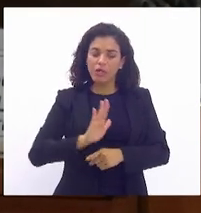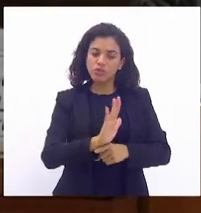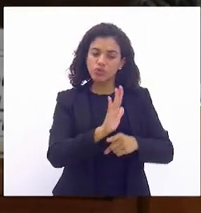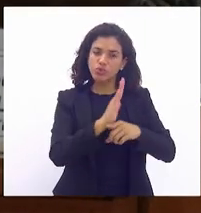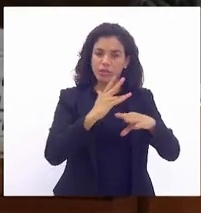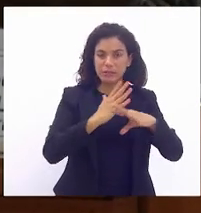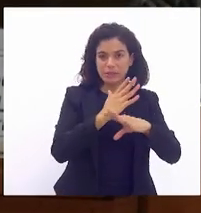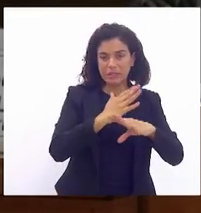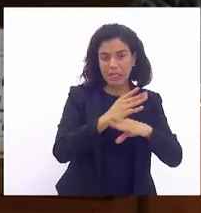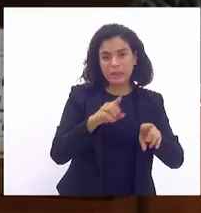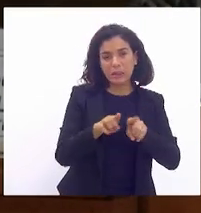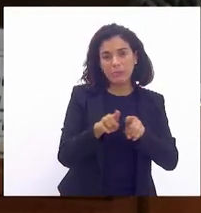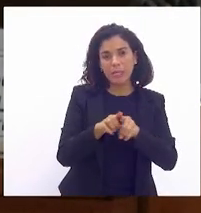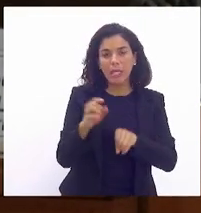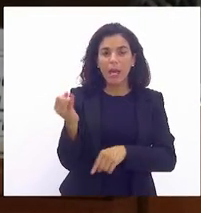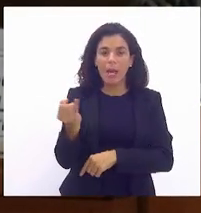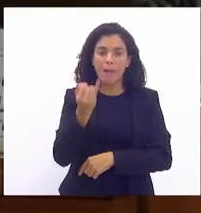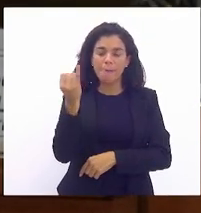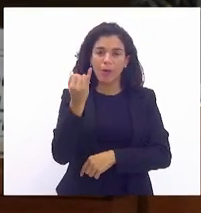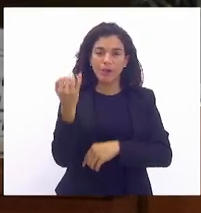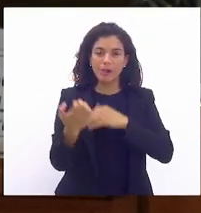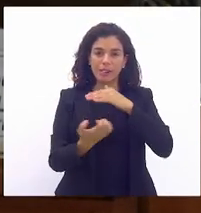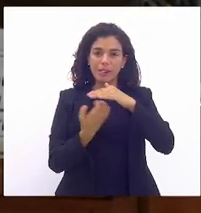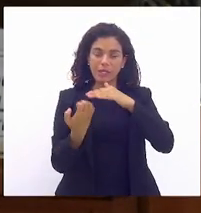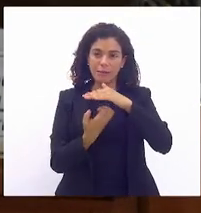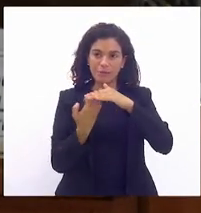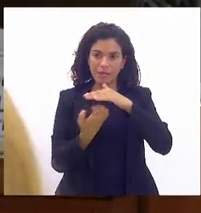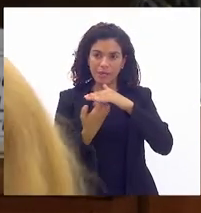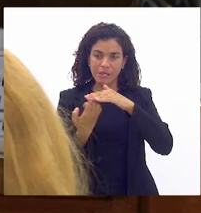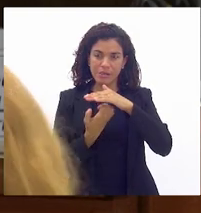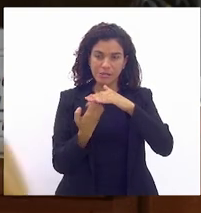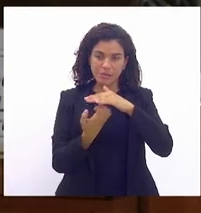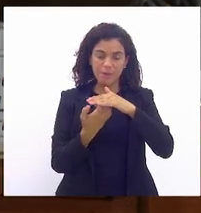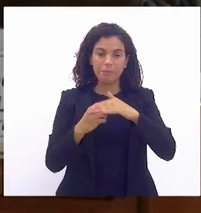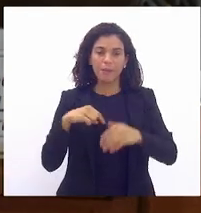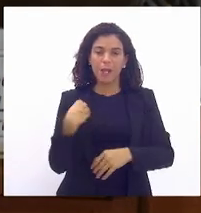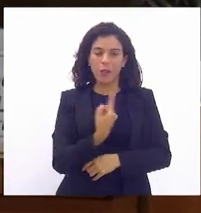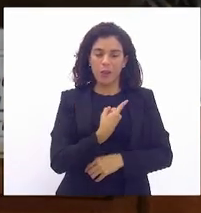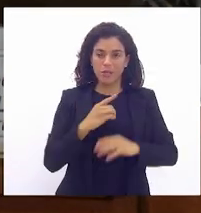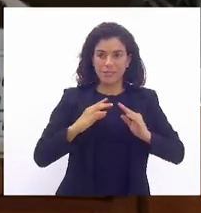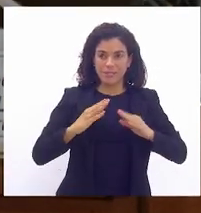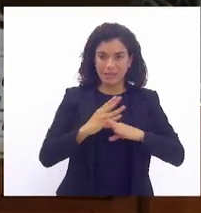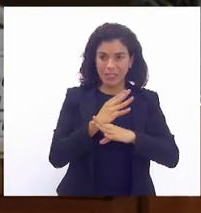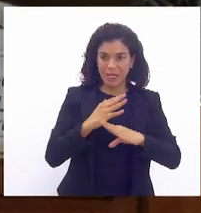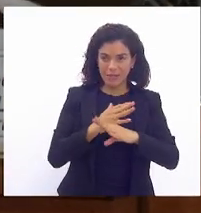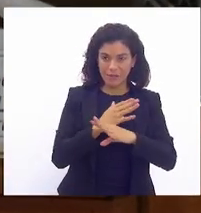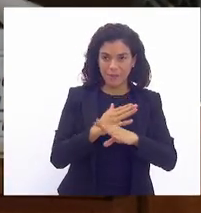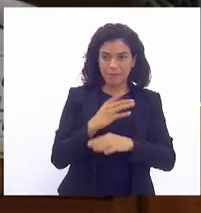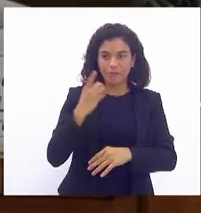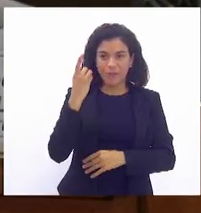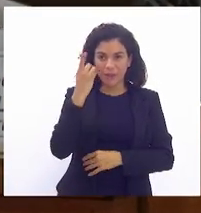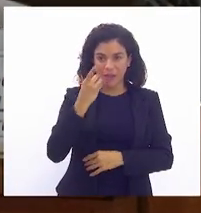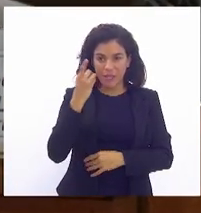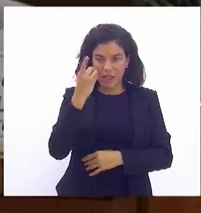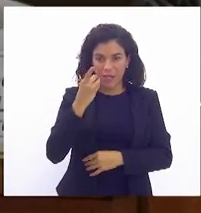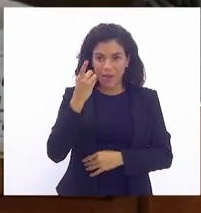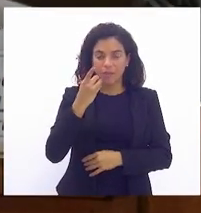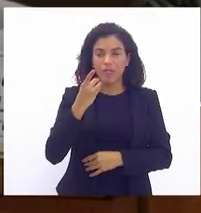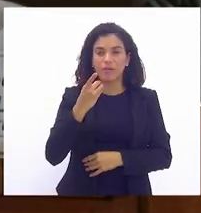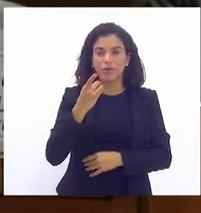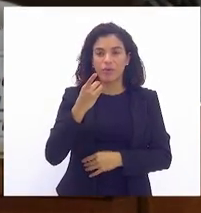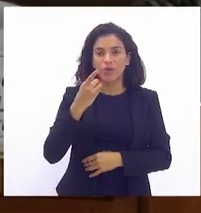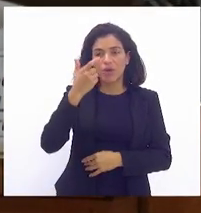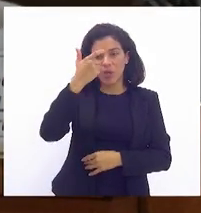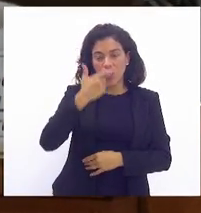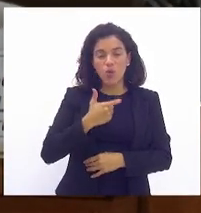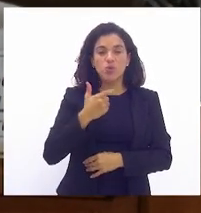e a importância da empresa para a nossa comunidade. Como o deputado falou, meu nome é Aldo José, eu sou